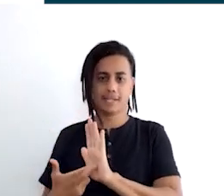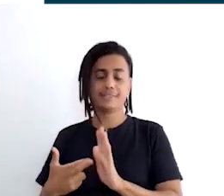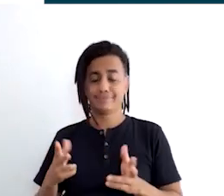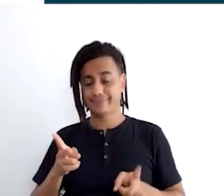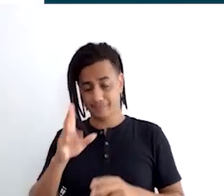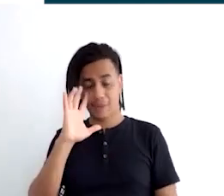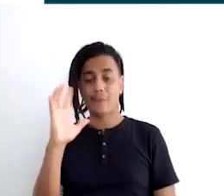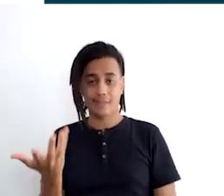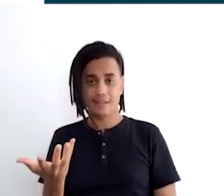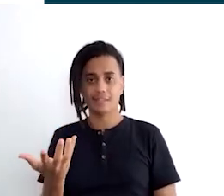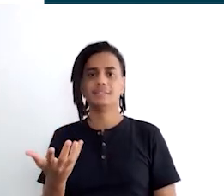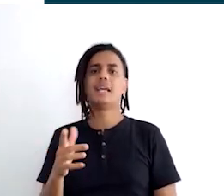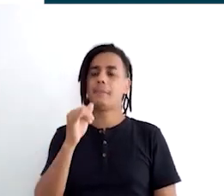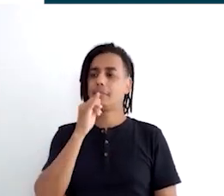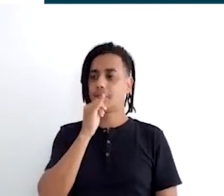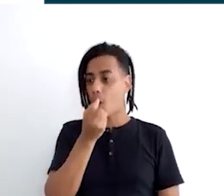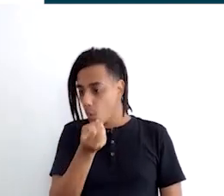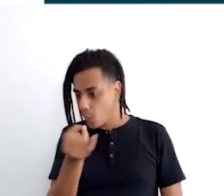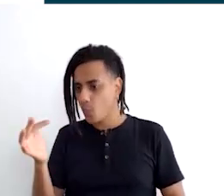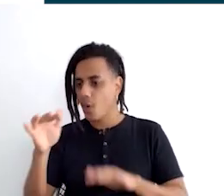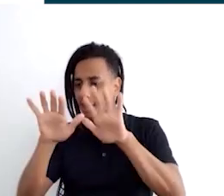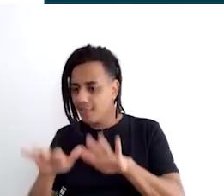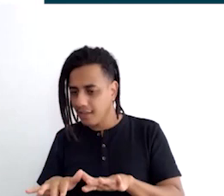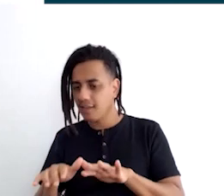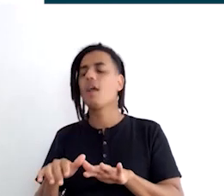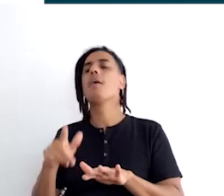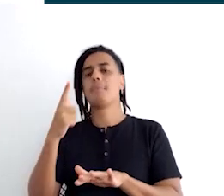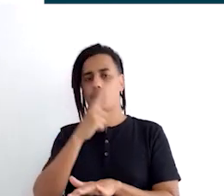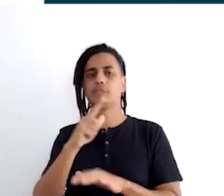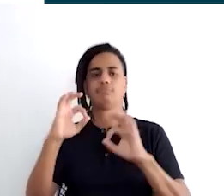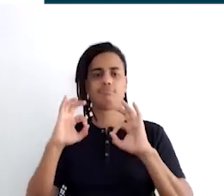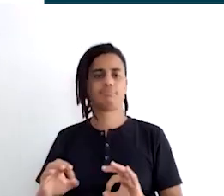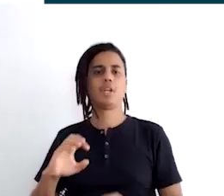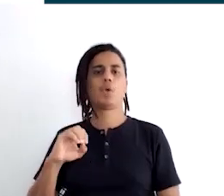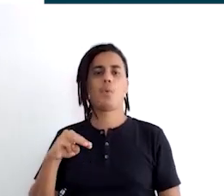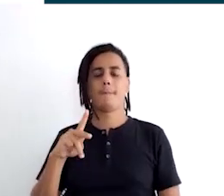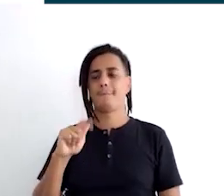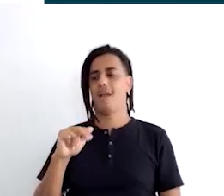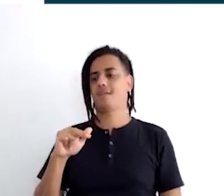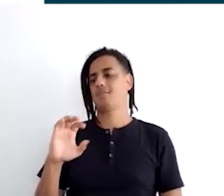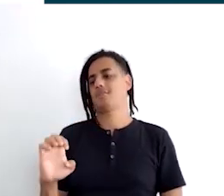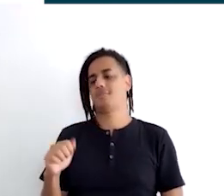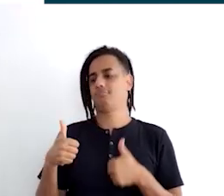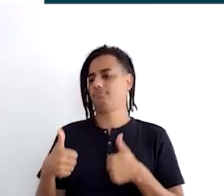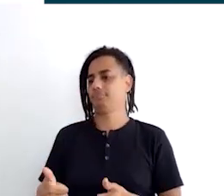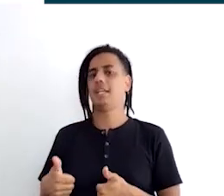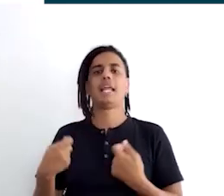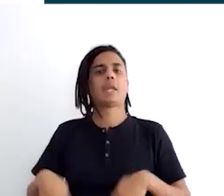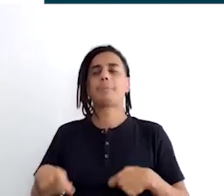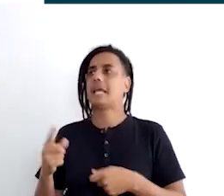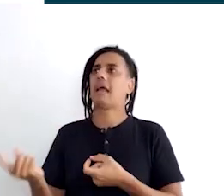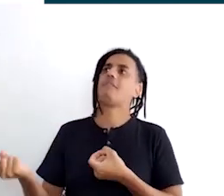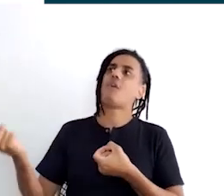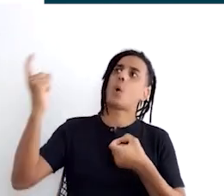beleza, algumas linhas de código que a gente precisa alterar para estar compliance e atualizar todo o ecossistema. Não é necessário novamente ter que olhar